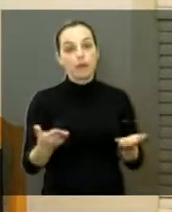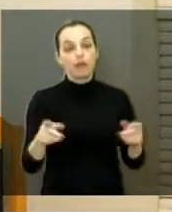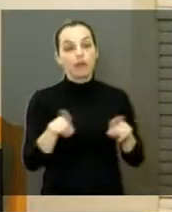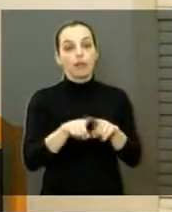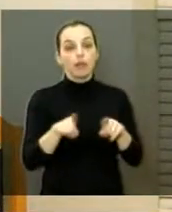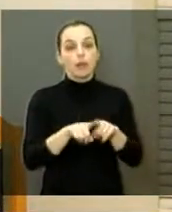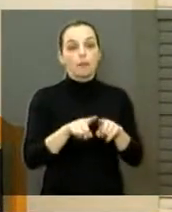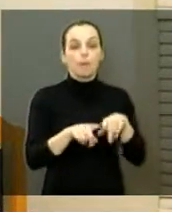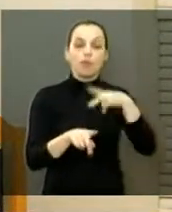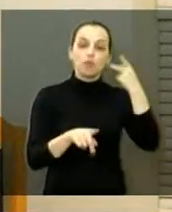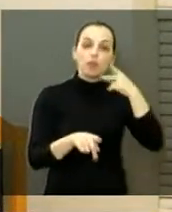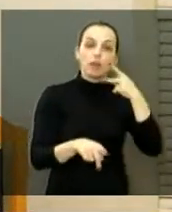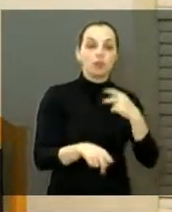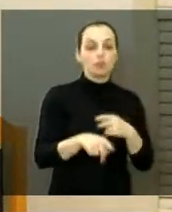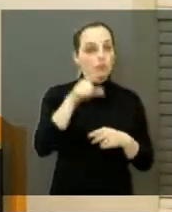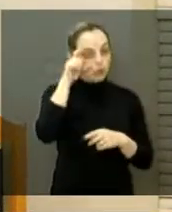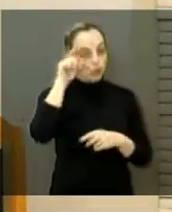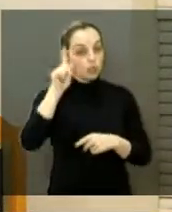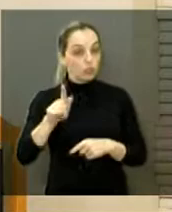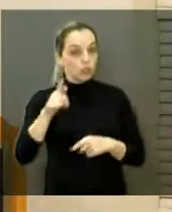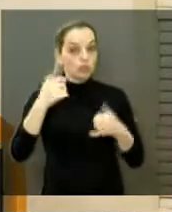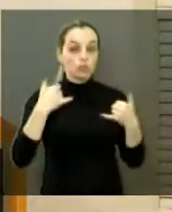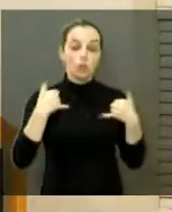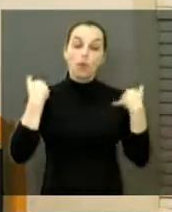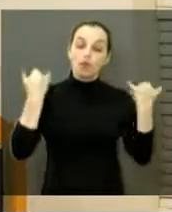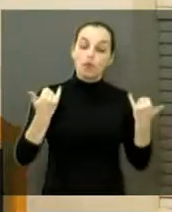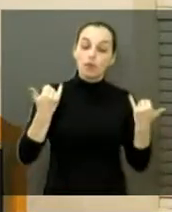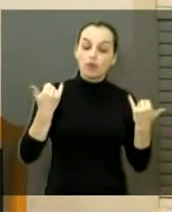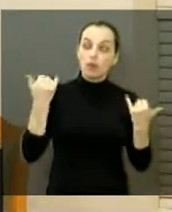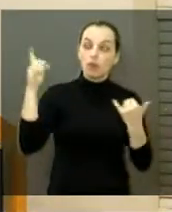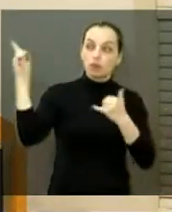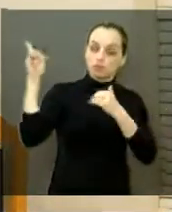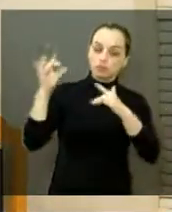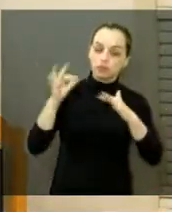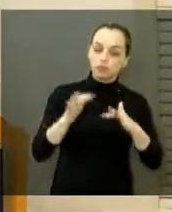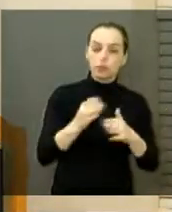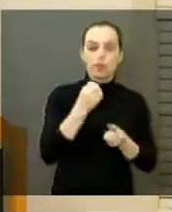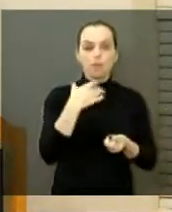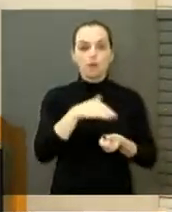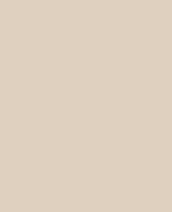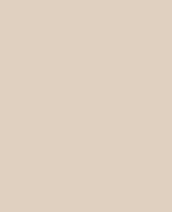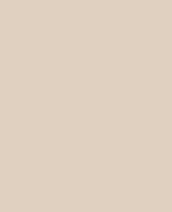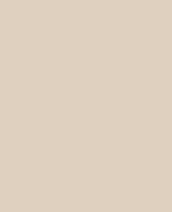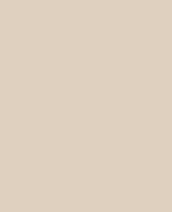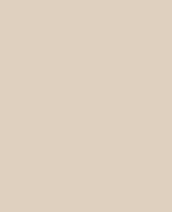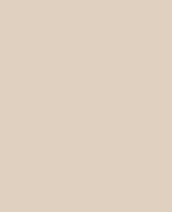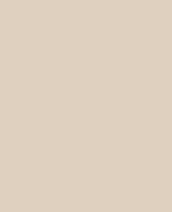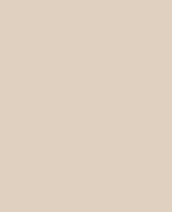aniversário também, o Gerson, pela passagem do seu aniversário, tá bom? Deus continue abençoando. Uma boa noite a todos.